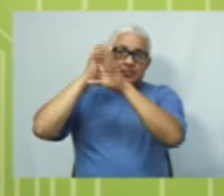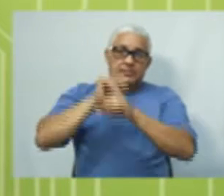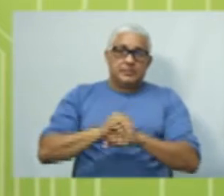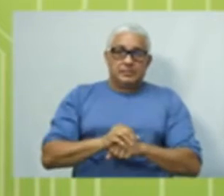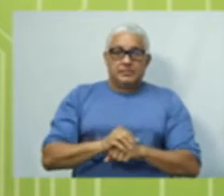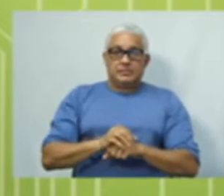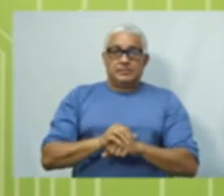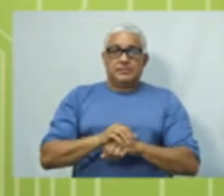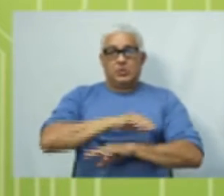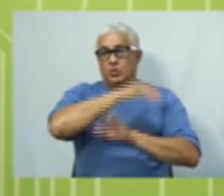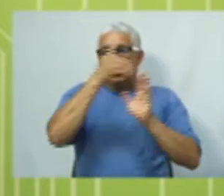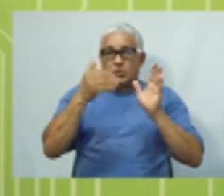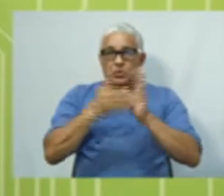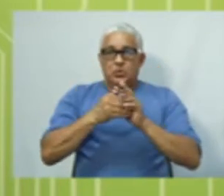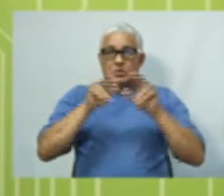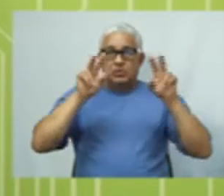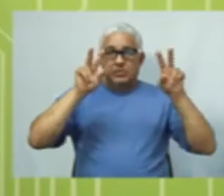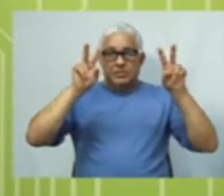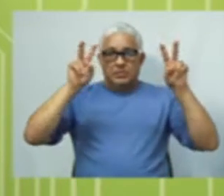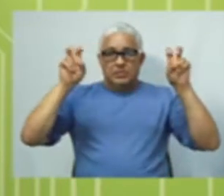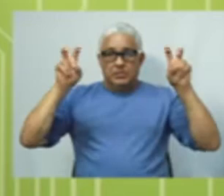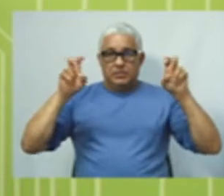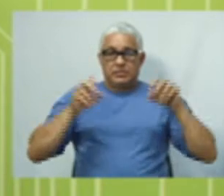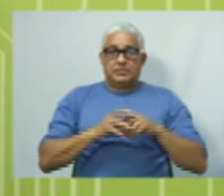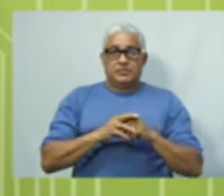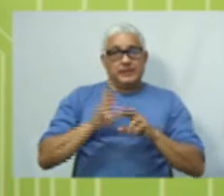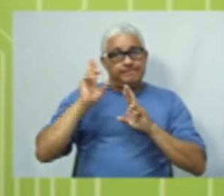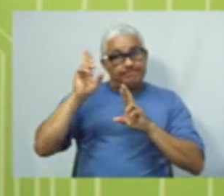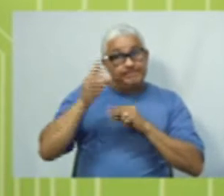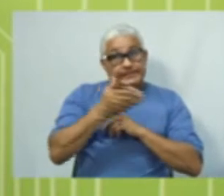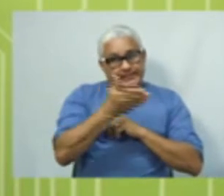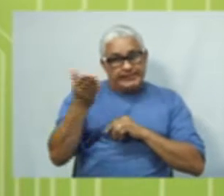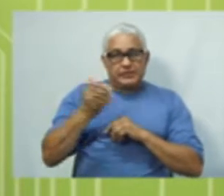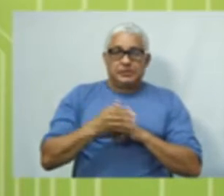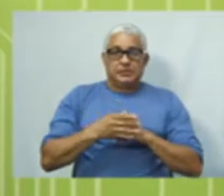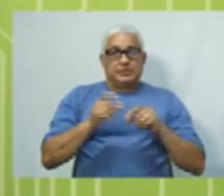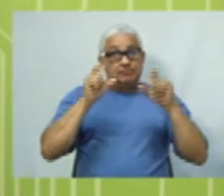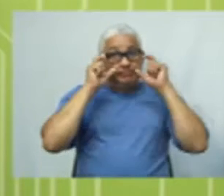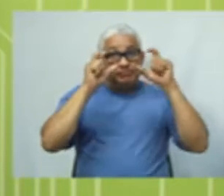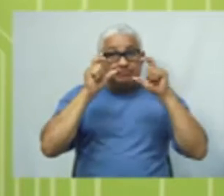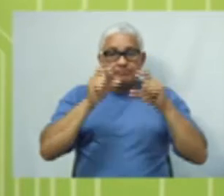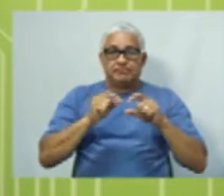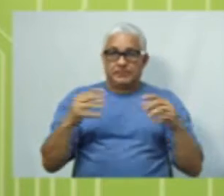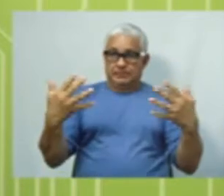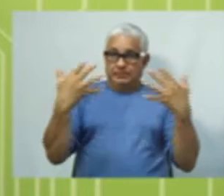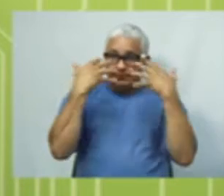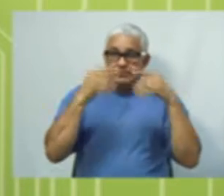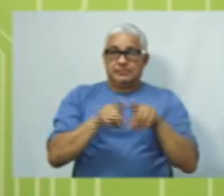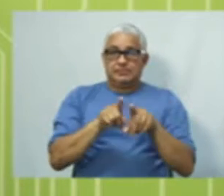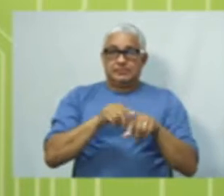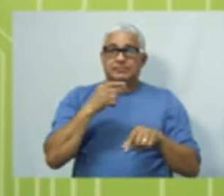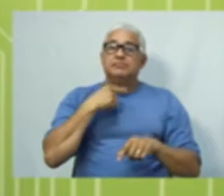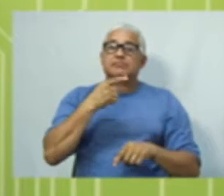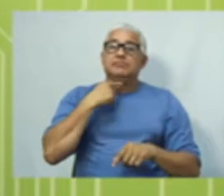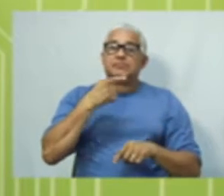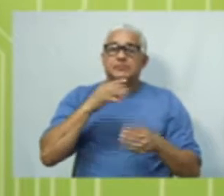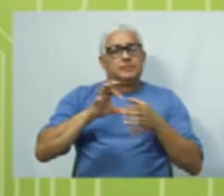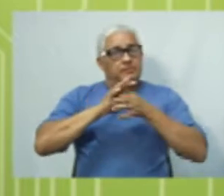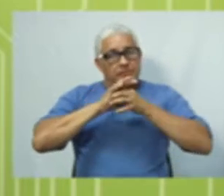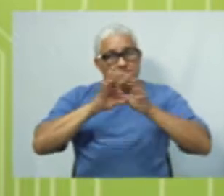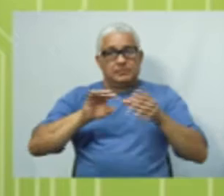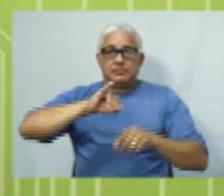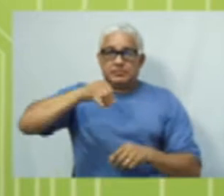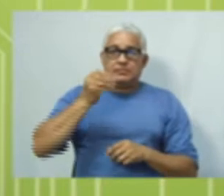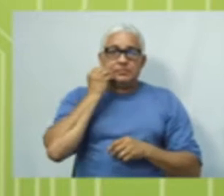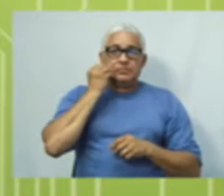os assuntos. Espero aí que vocês prestem atenção. Se tiver dúvida, fica à vontade, aproveita a oportunidade. O